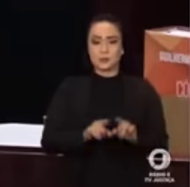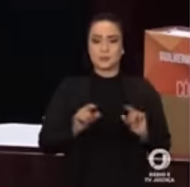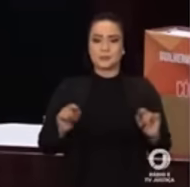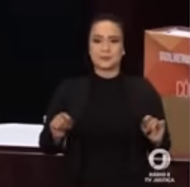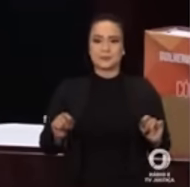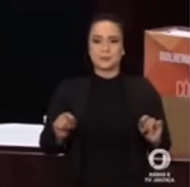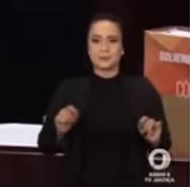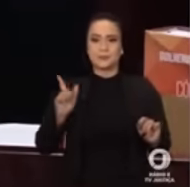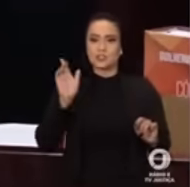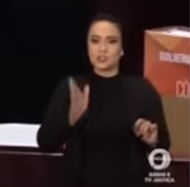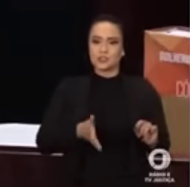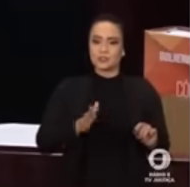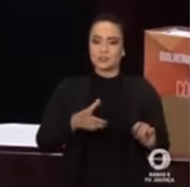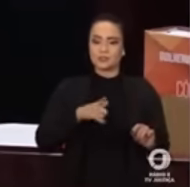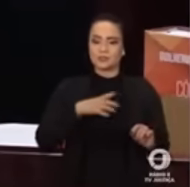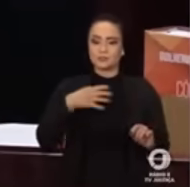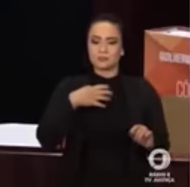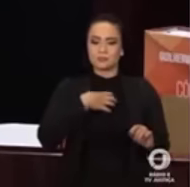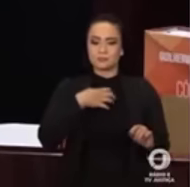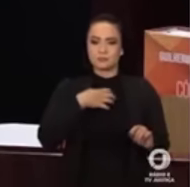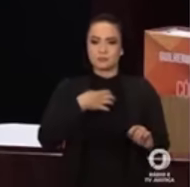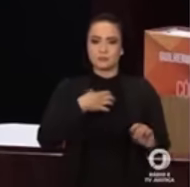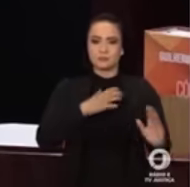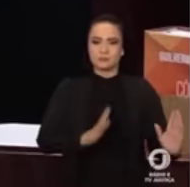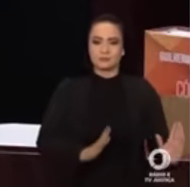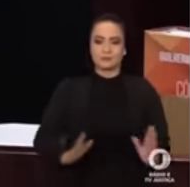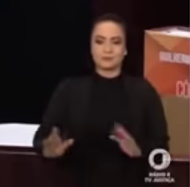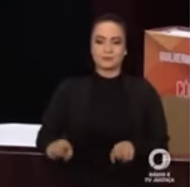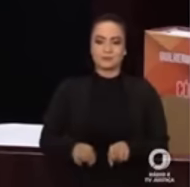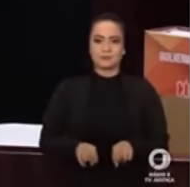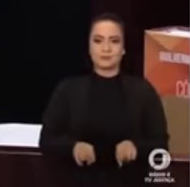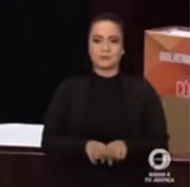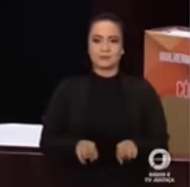que teria sido um acúmulo muito grande. Primeiro que